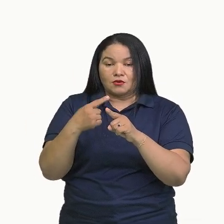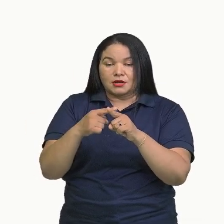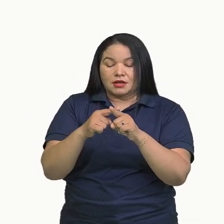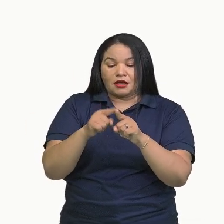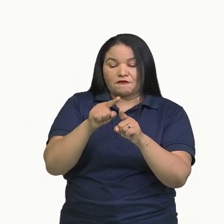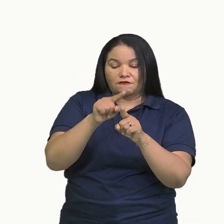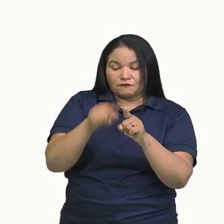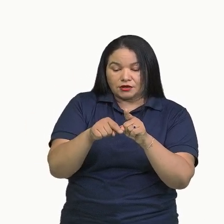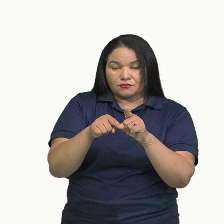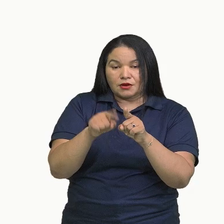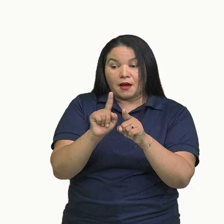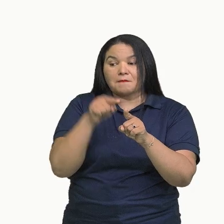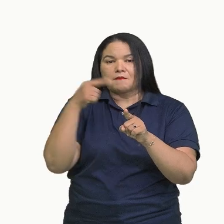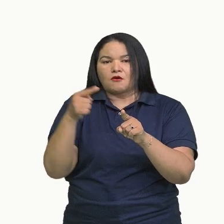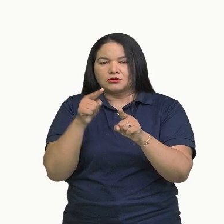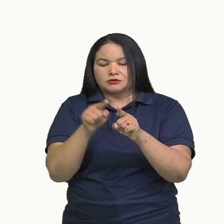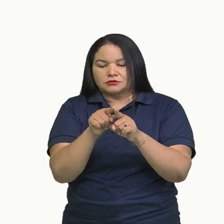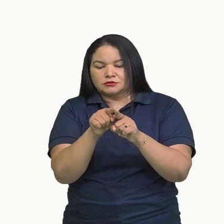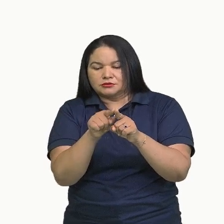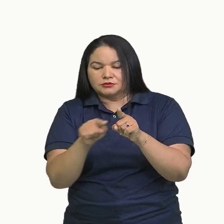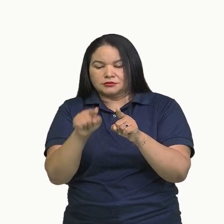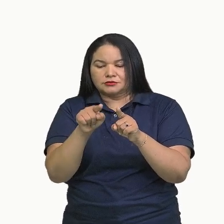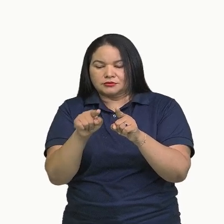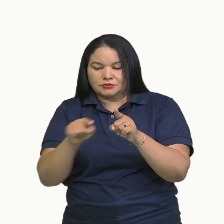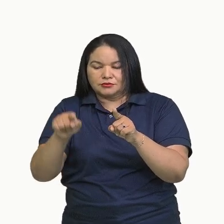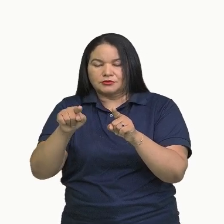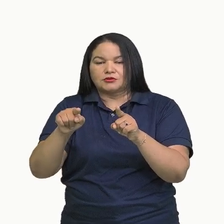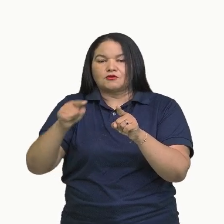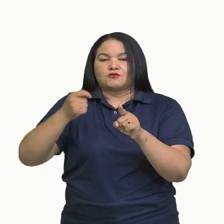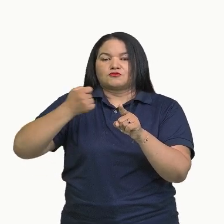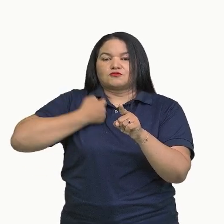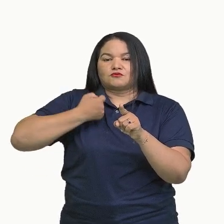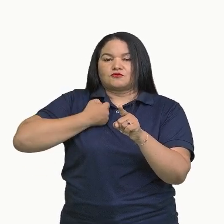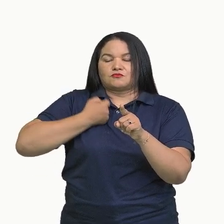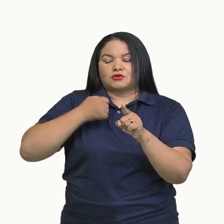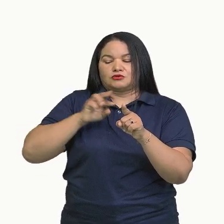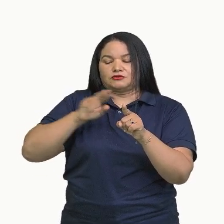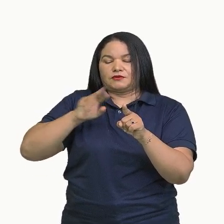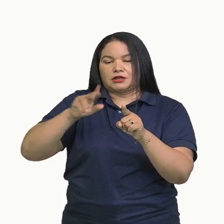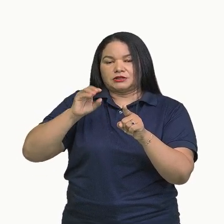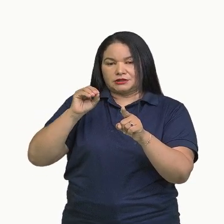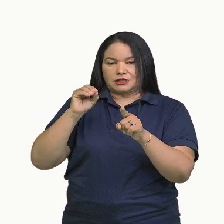apesar de ter o zero aqui, há um número que é diferente de zero.